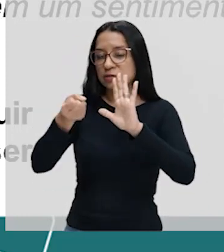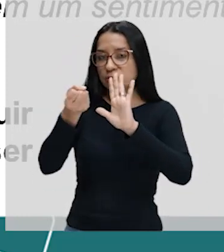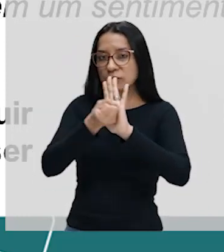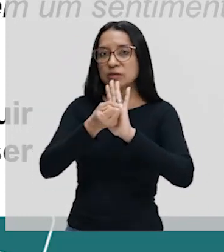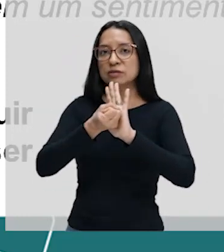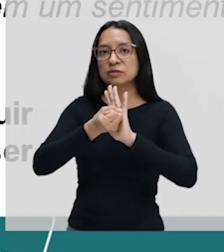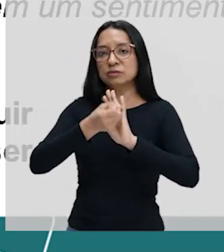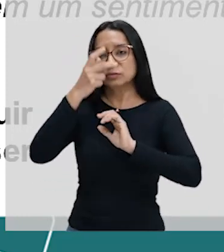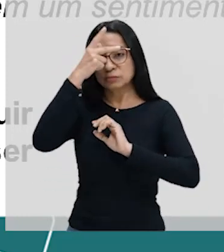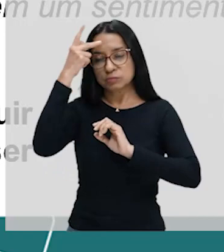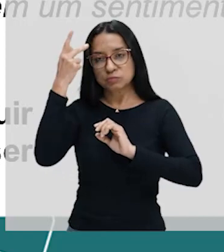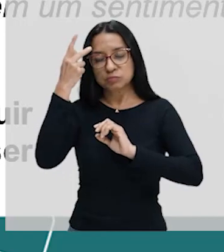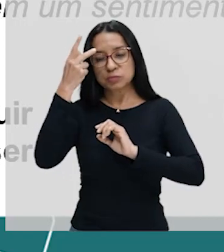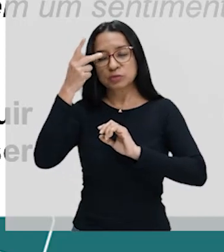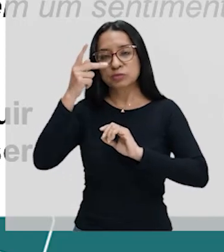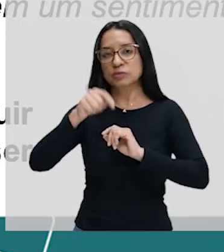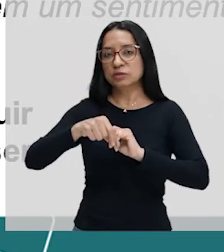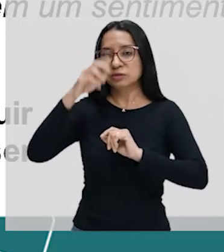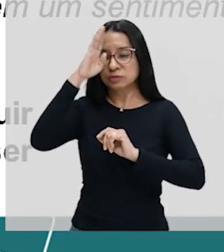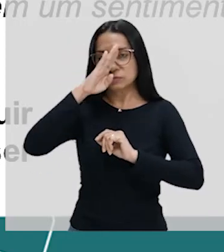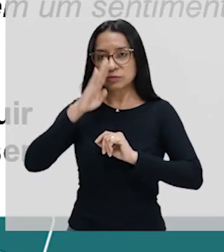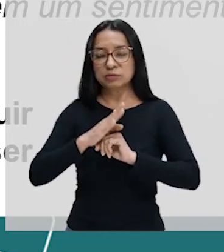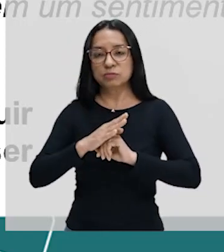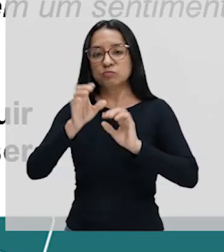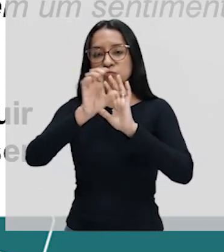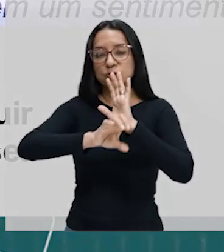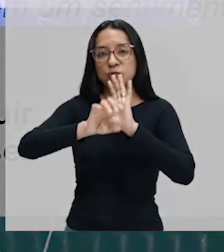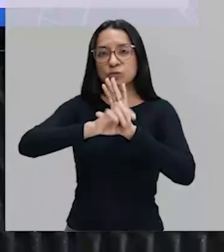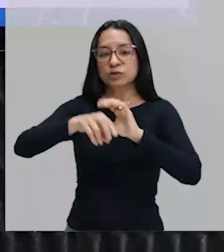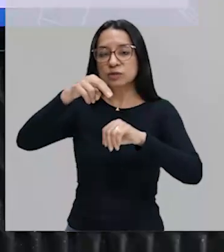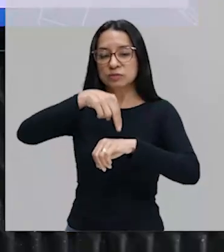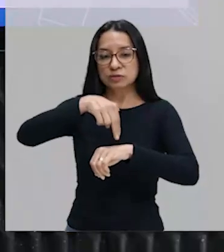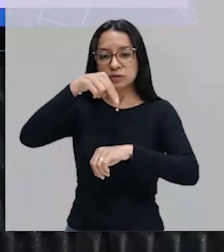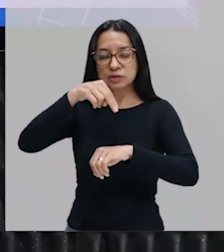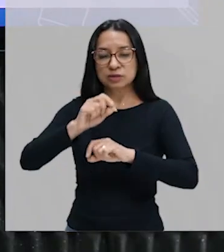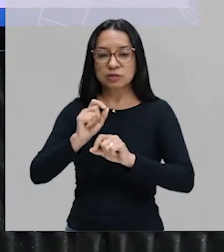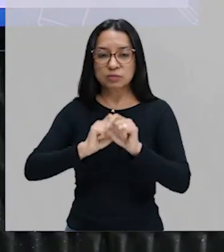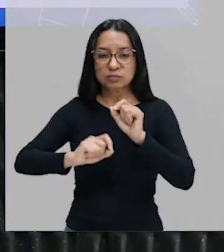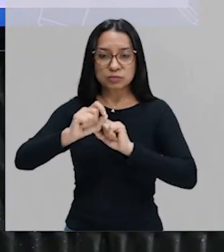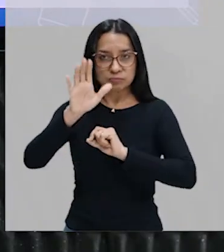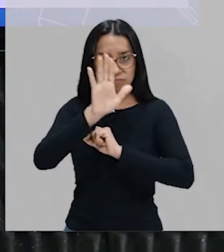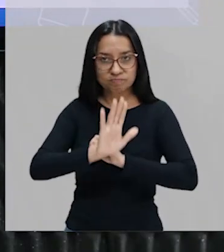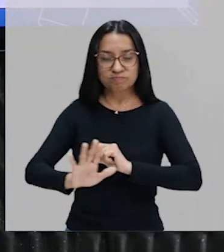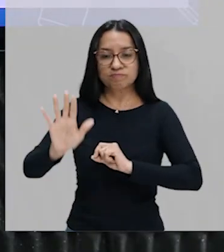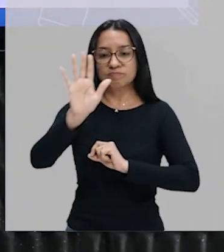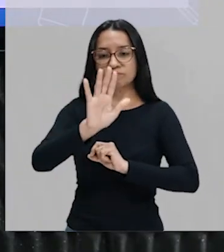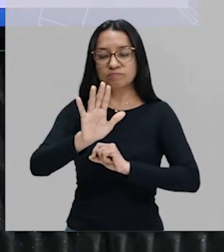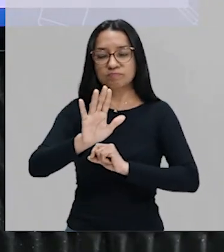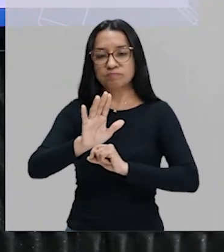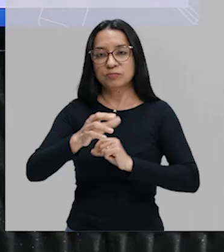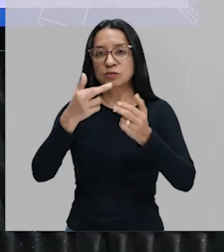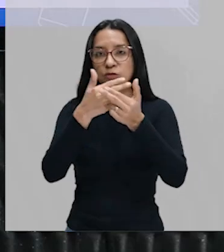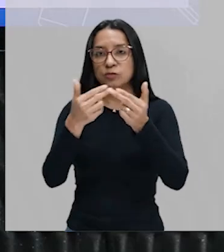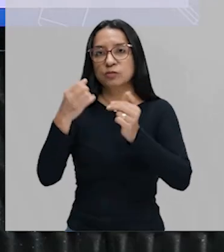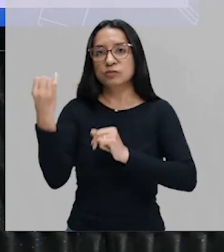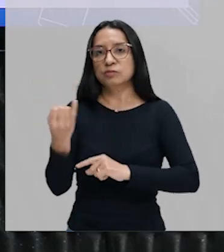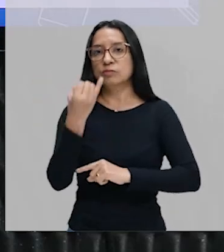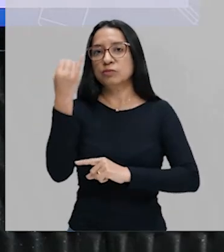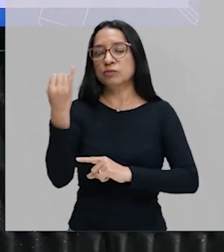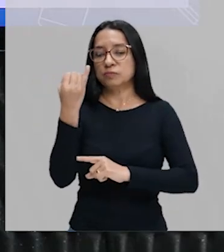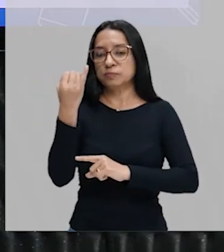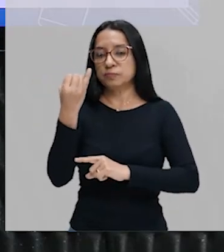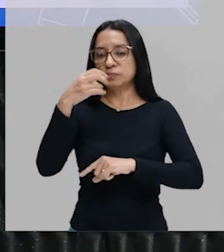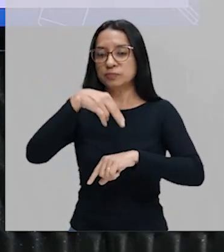população brasileira, tá certo? Então, este é o conceito de nação, tá? E este é o conceito de nacionalidade. Mas uma coisa muito importante,